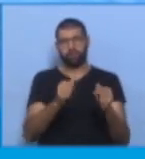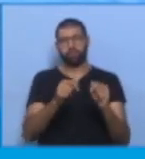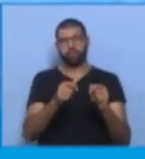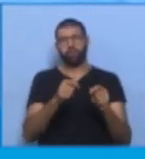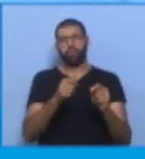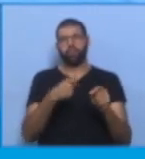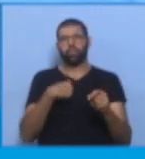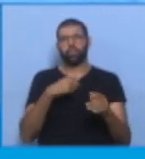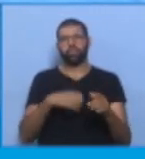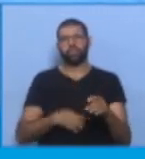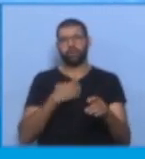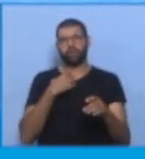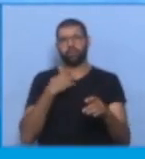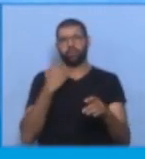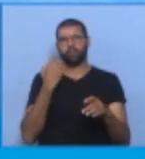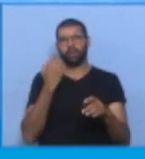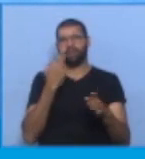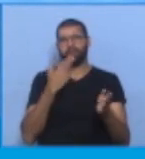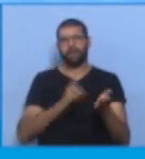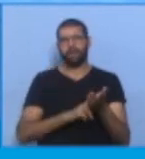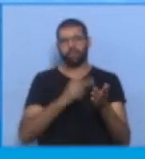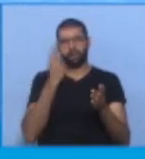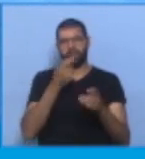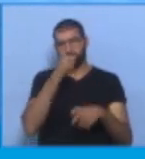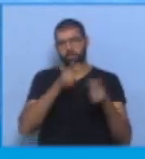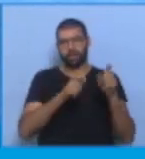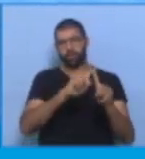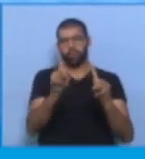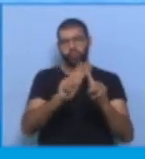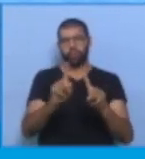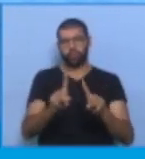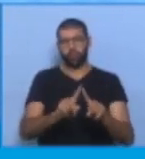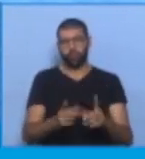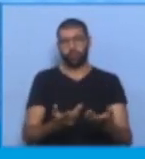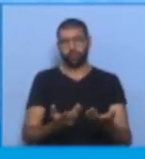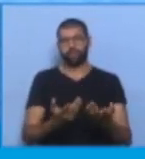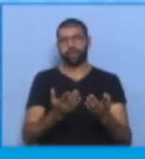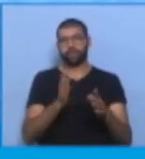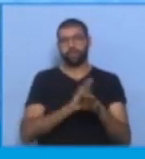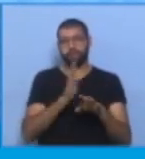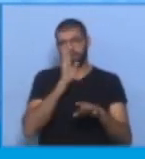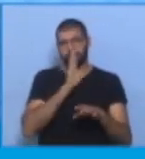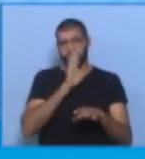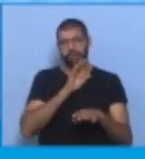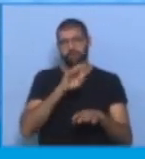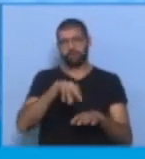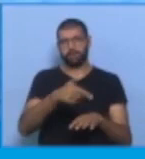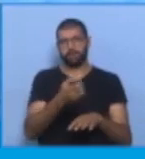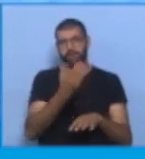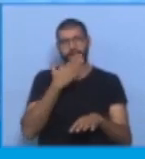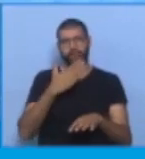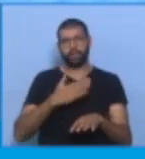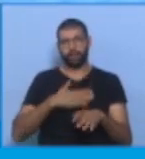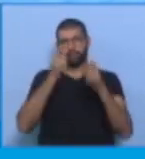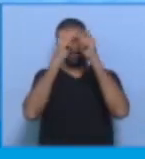sentido último às várias realidades da vida humana, então, e enquanto mito, ele faz-nos